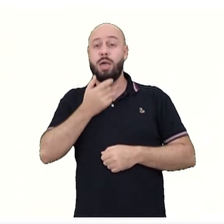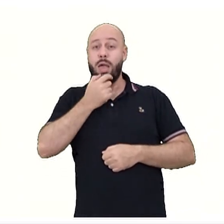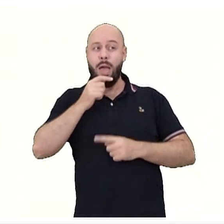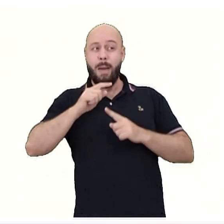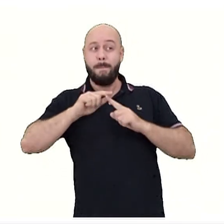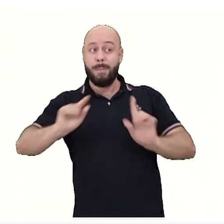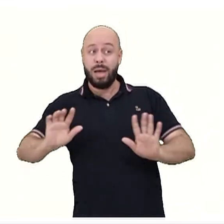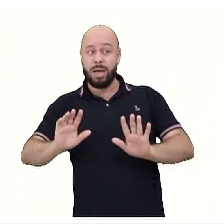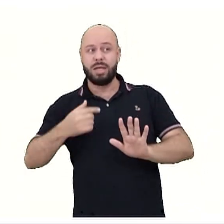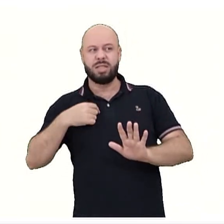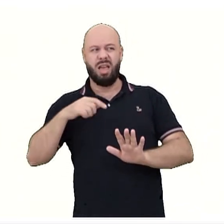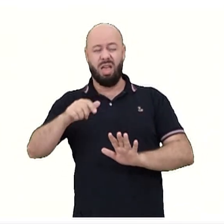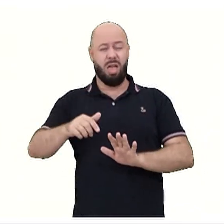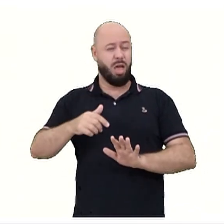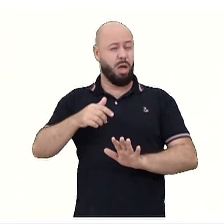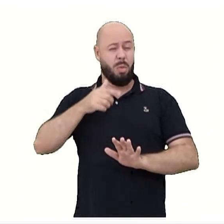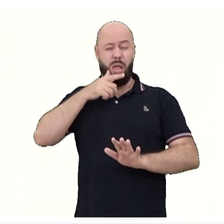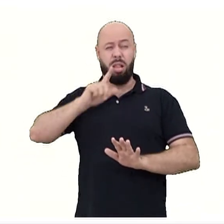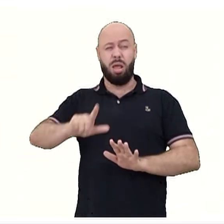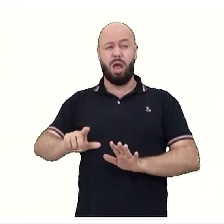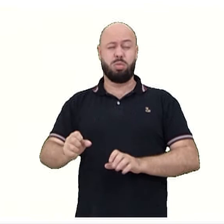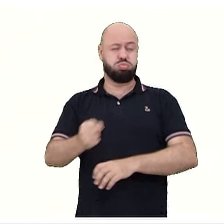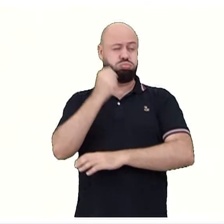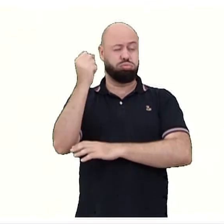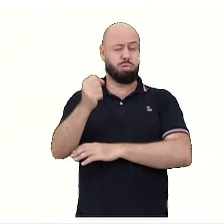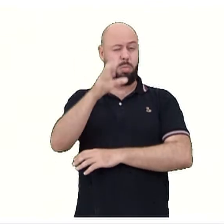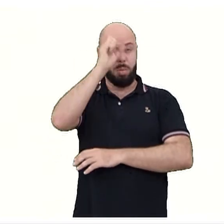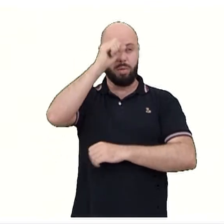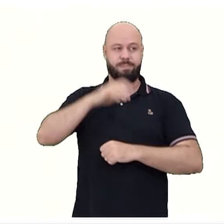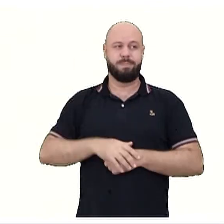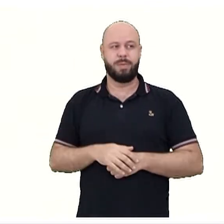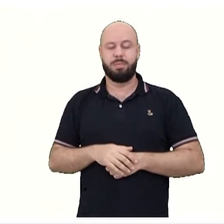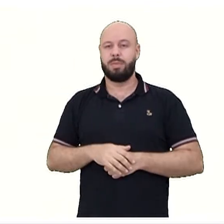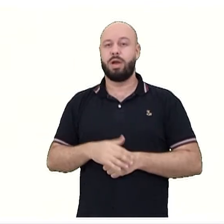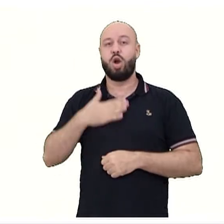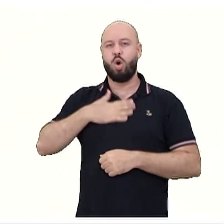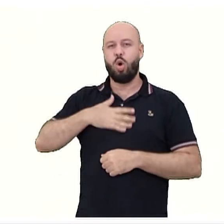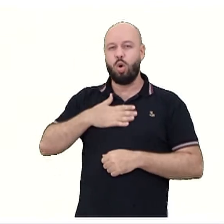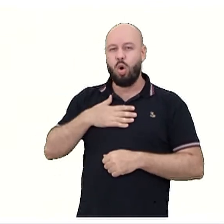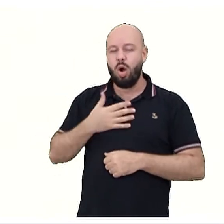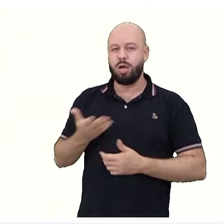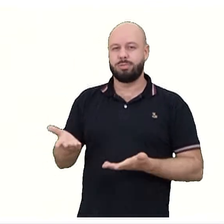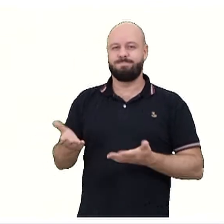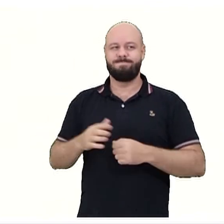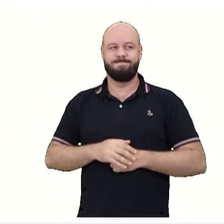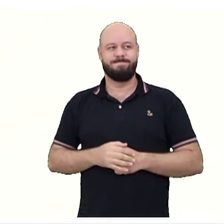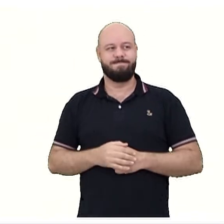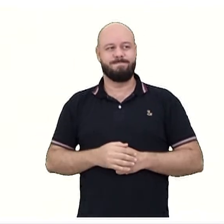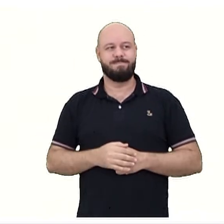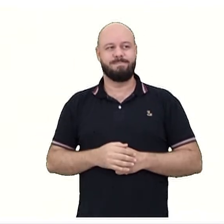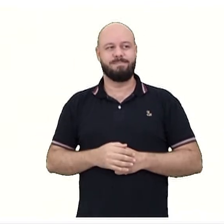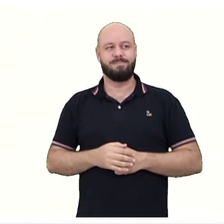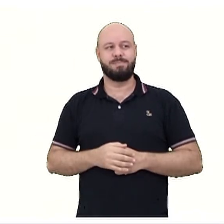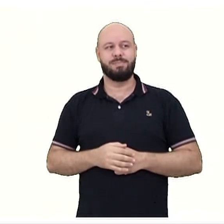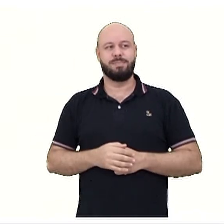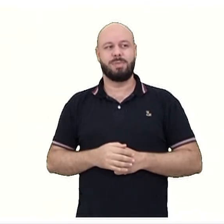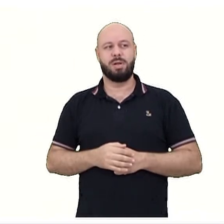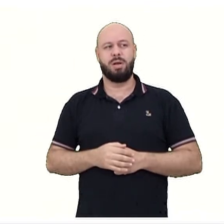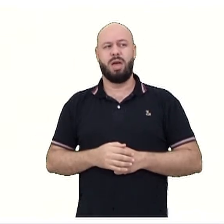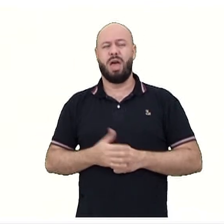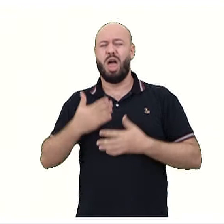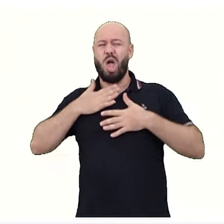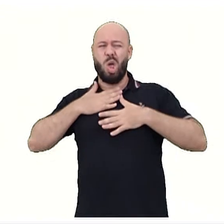but it's a hard language to learn. Eu gosto de inglês, mas é uma língua difícil de aprender. E o segundo aí,